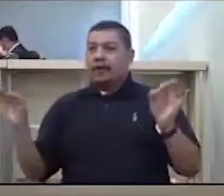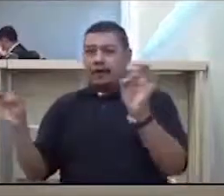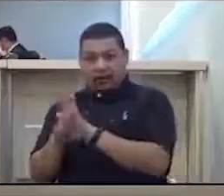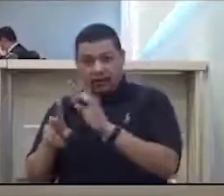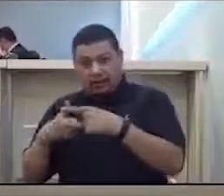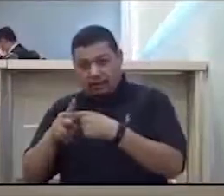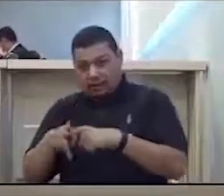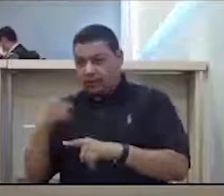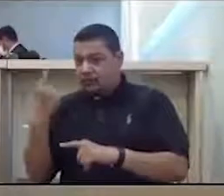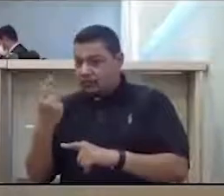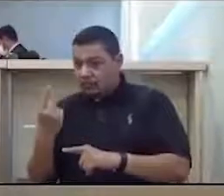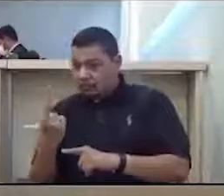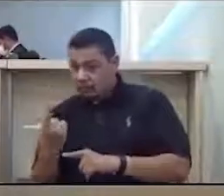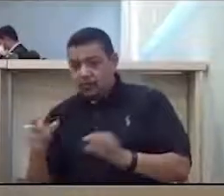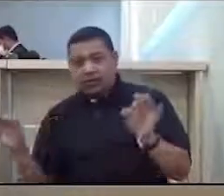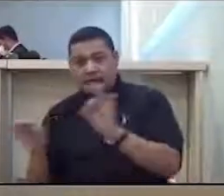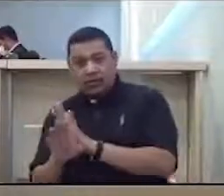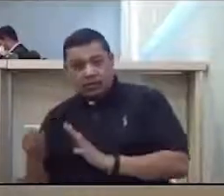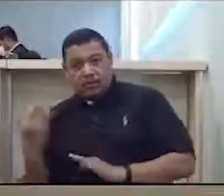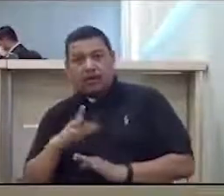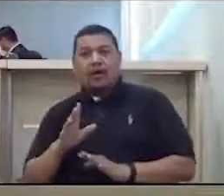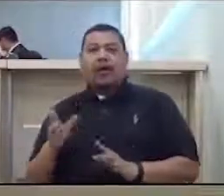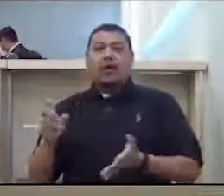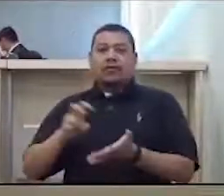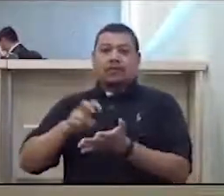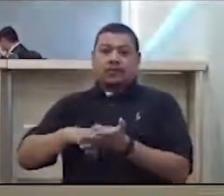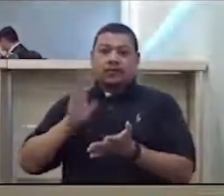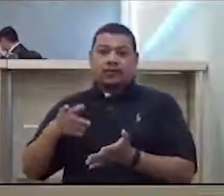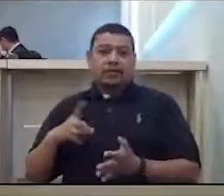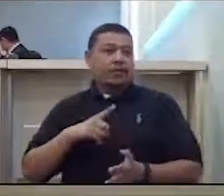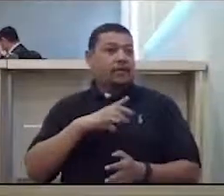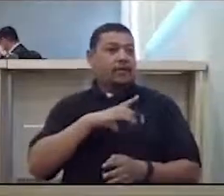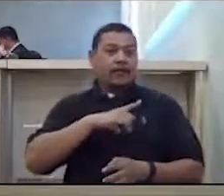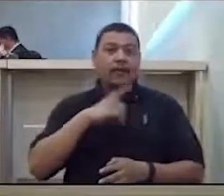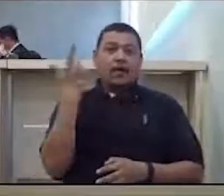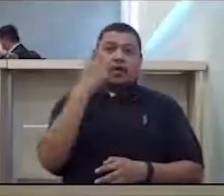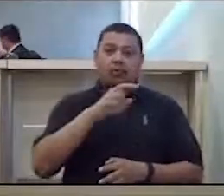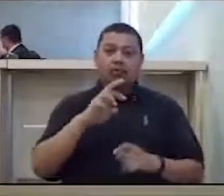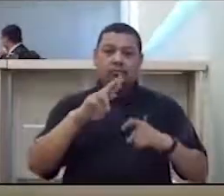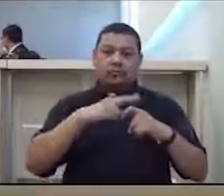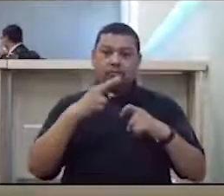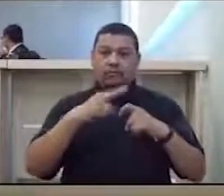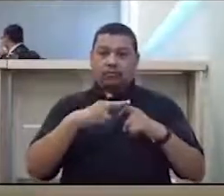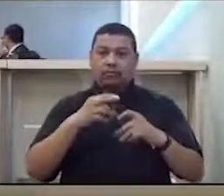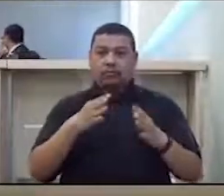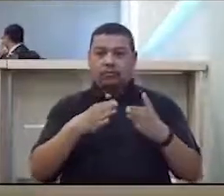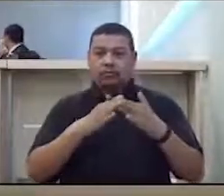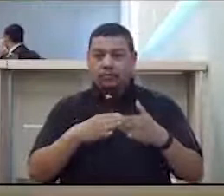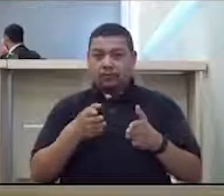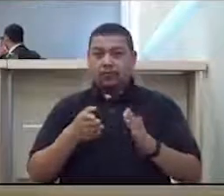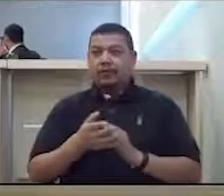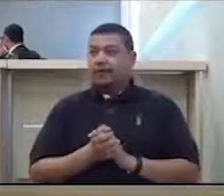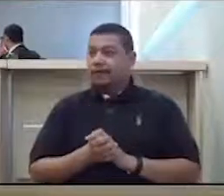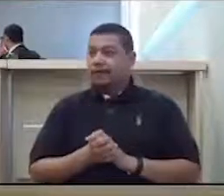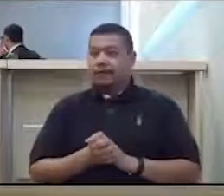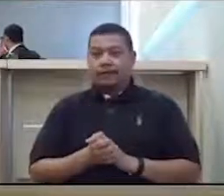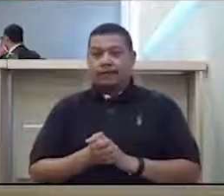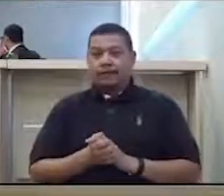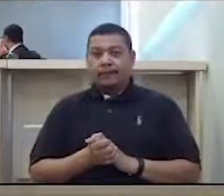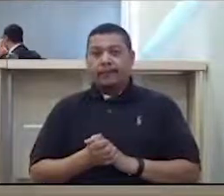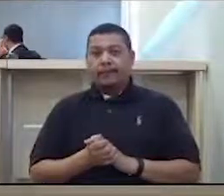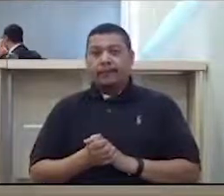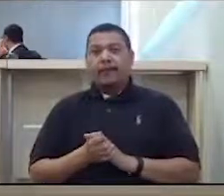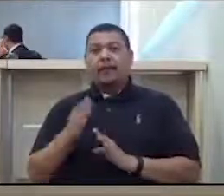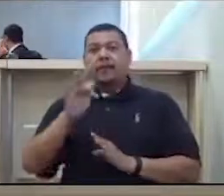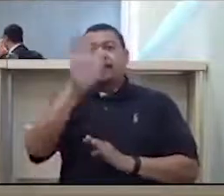da tomografia do Euro, começa a funcionar agora pela manhã, e em seguida do Hospital Regional. E o pedido que eu faço é para a bancada federal que está agora